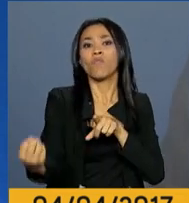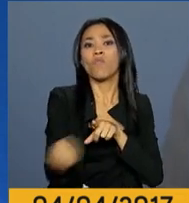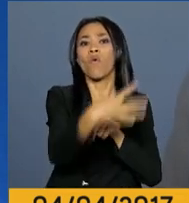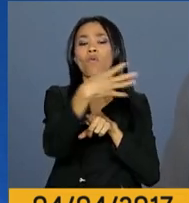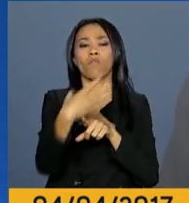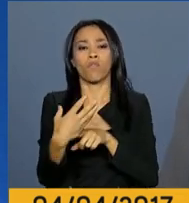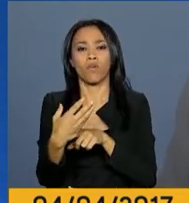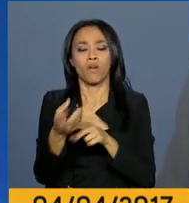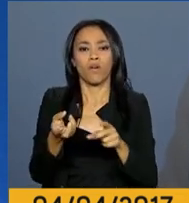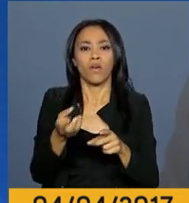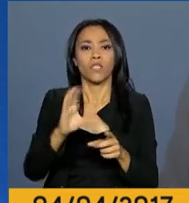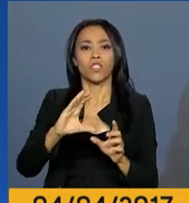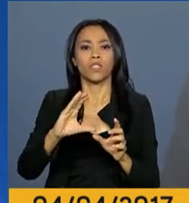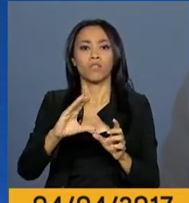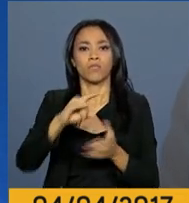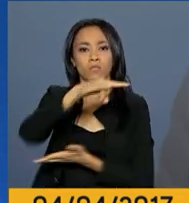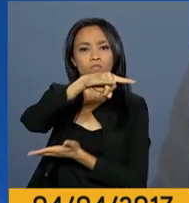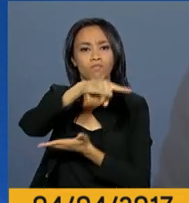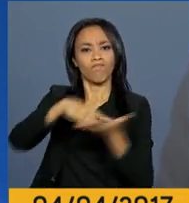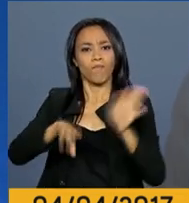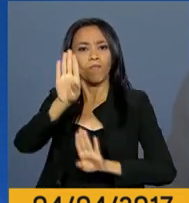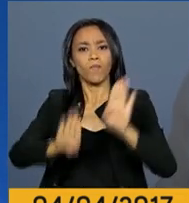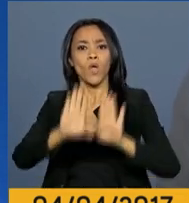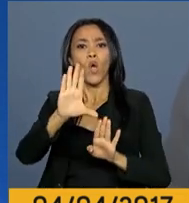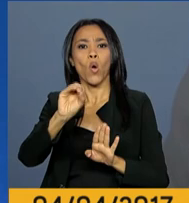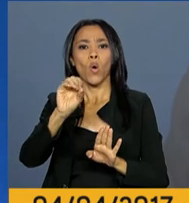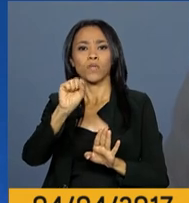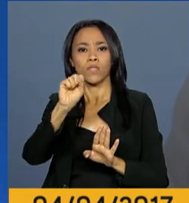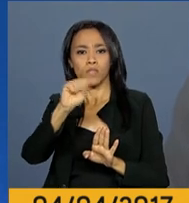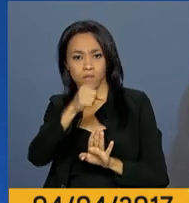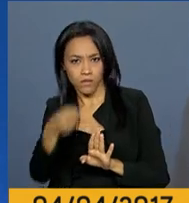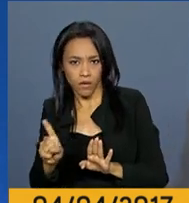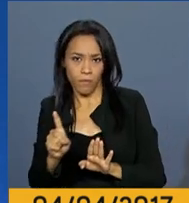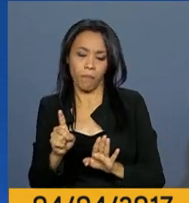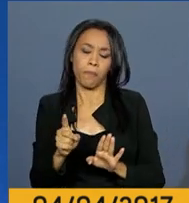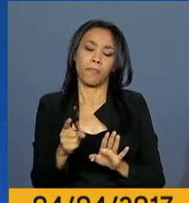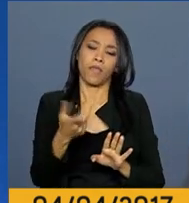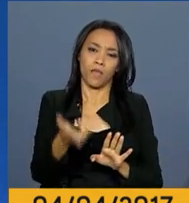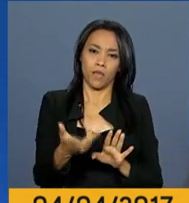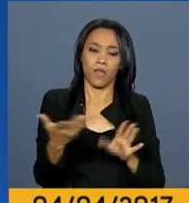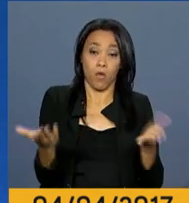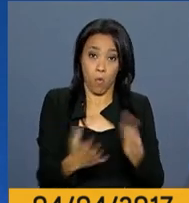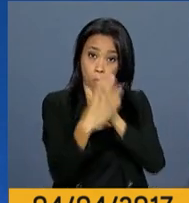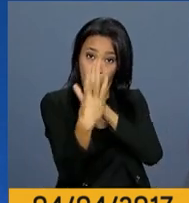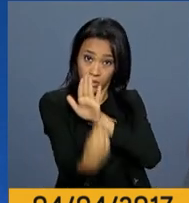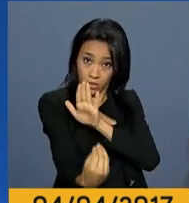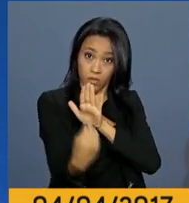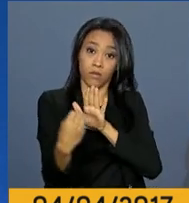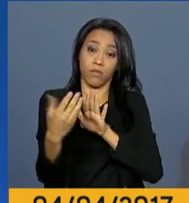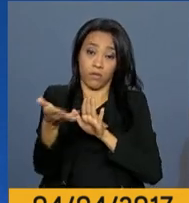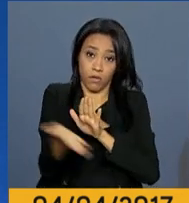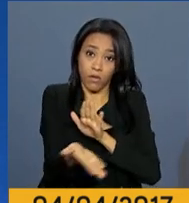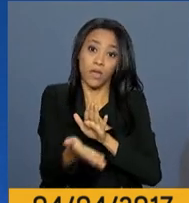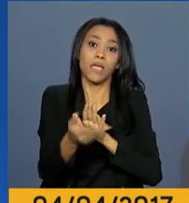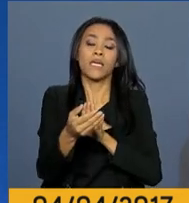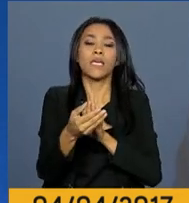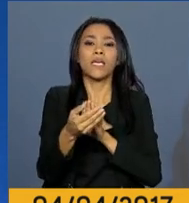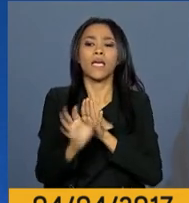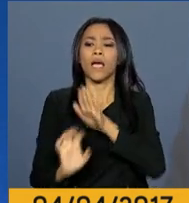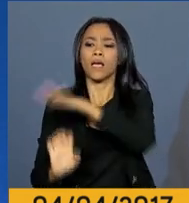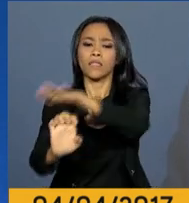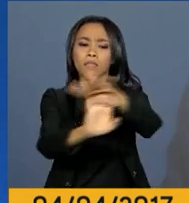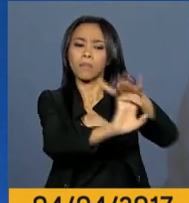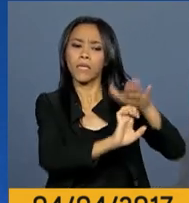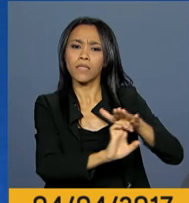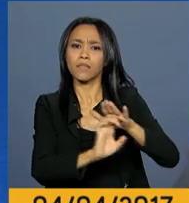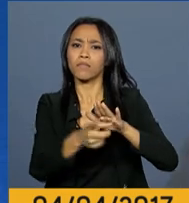dos serviços públicos. A iniciativa privada, modelo mais racional, seguro e previsível, para que a iniciativa privada